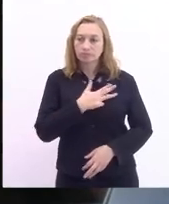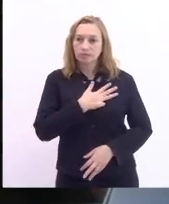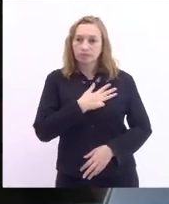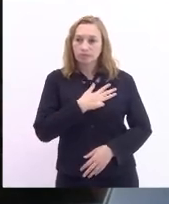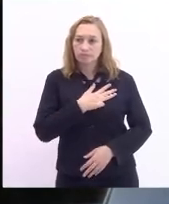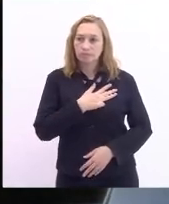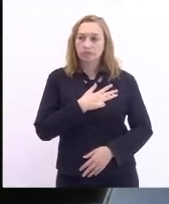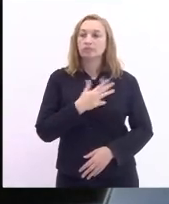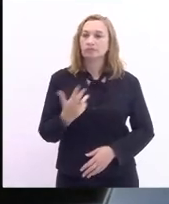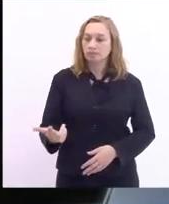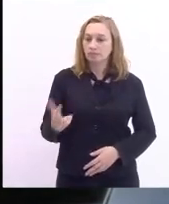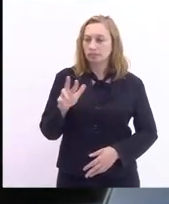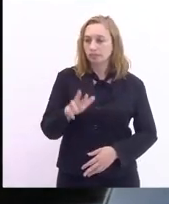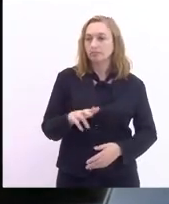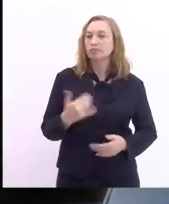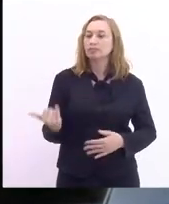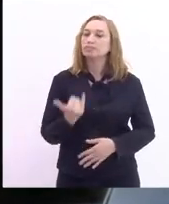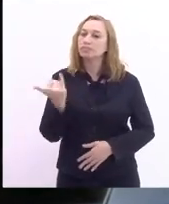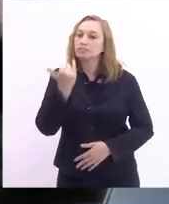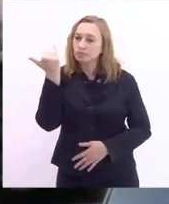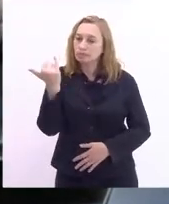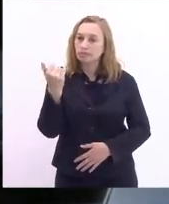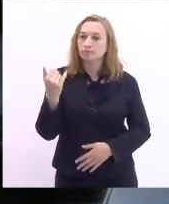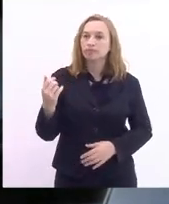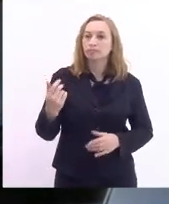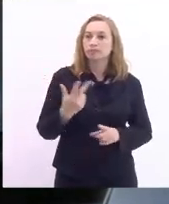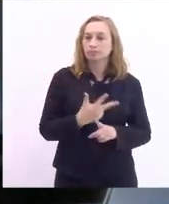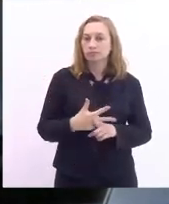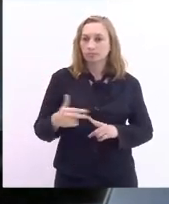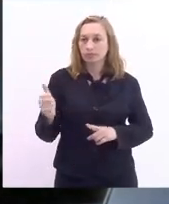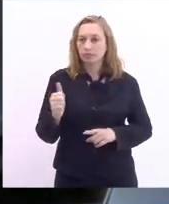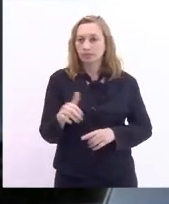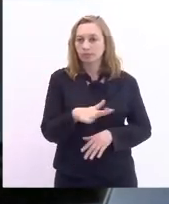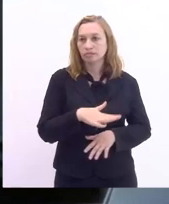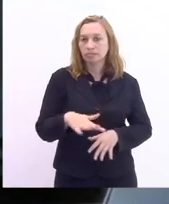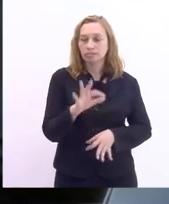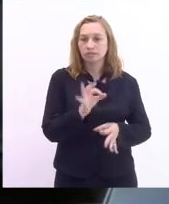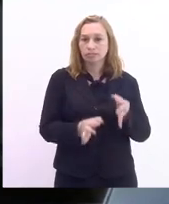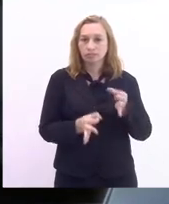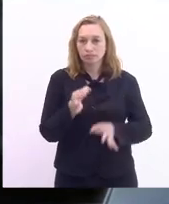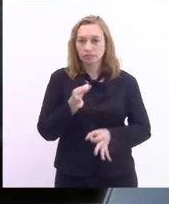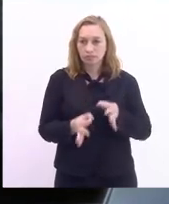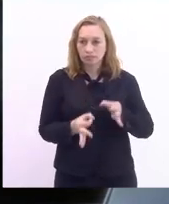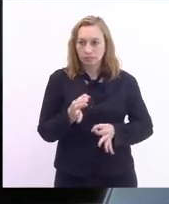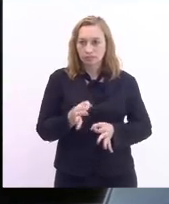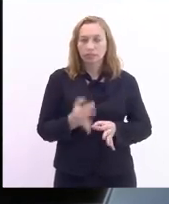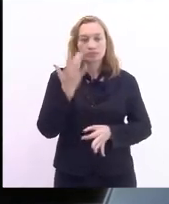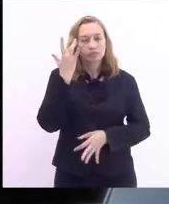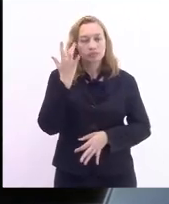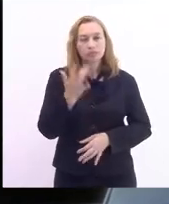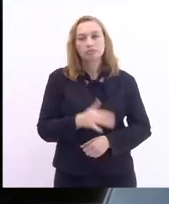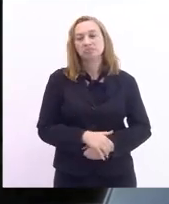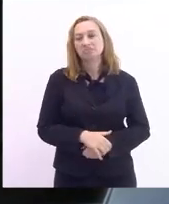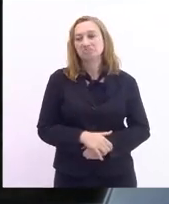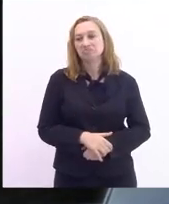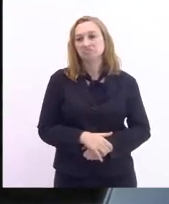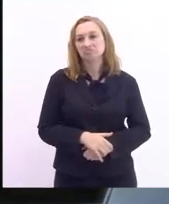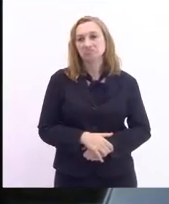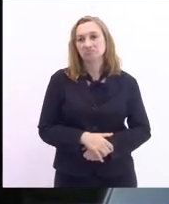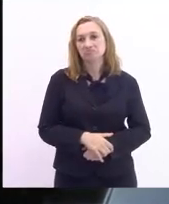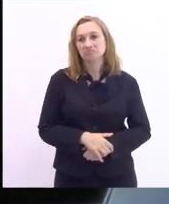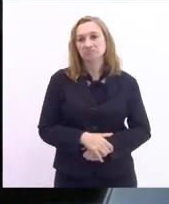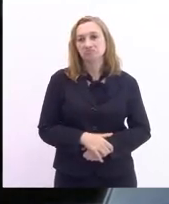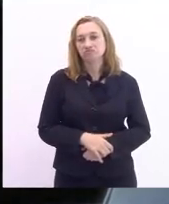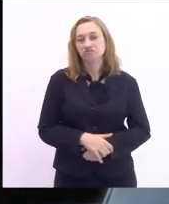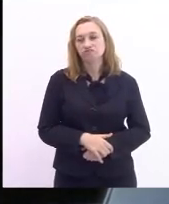colheu sucessivas e importantes vitórias no campo jurídico né eu achei que não ia de